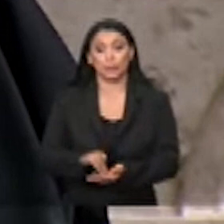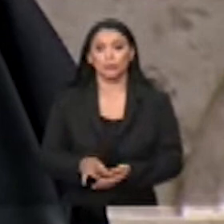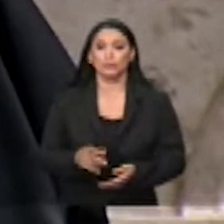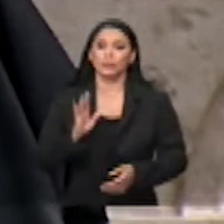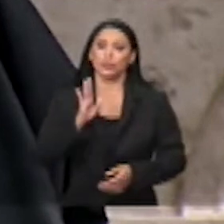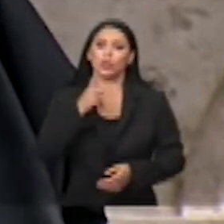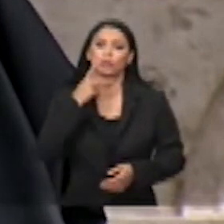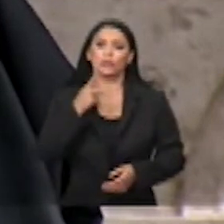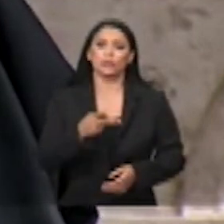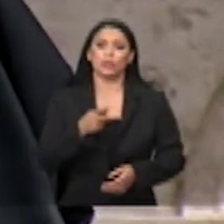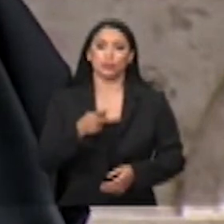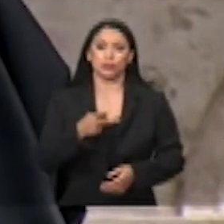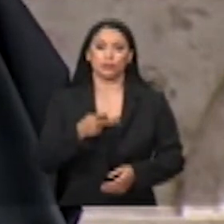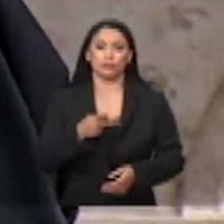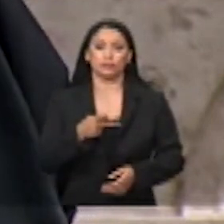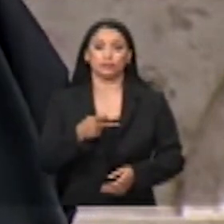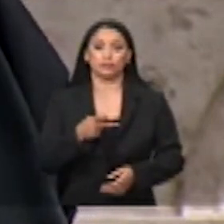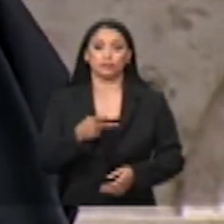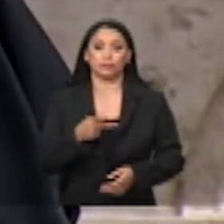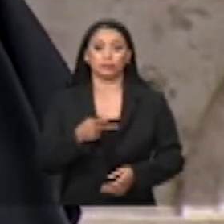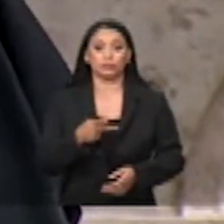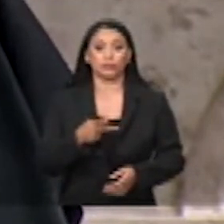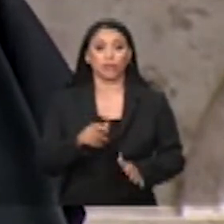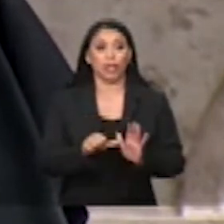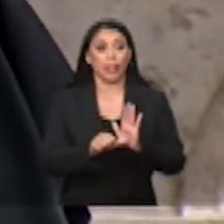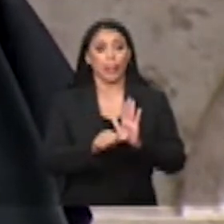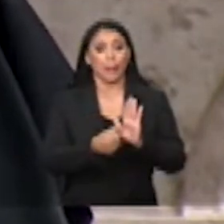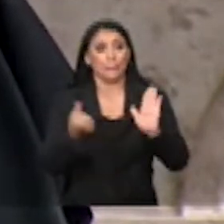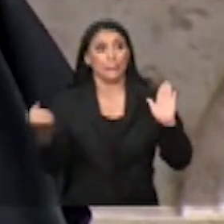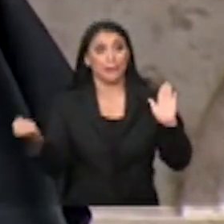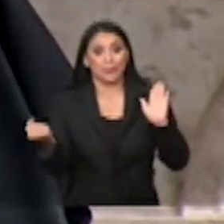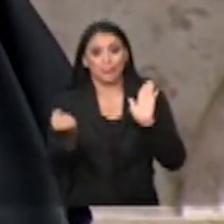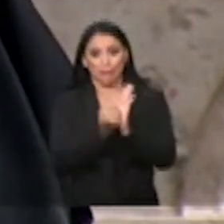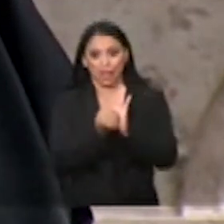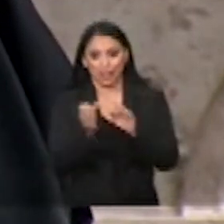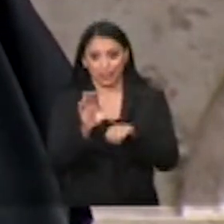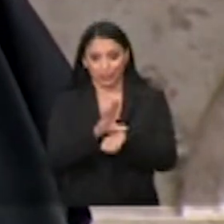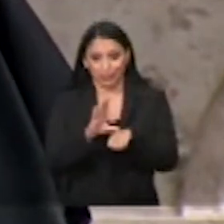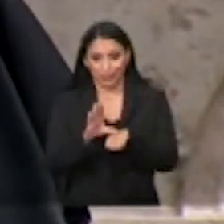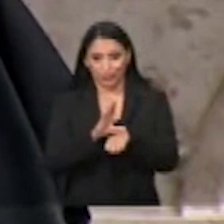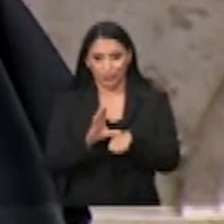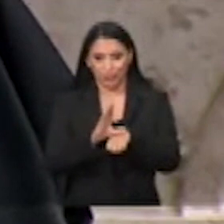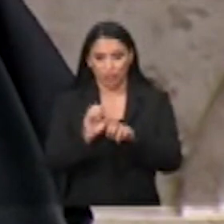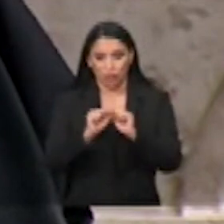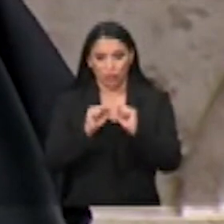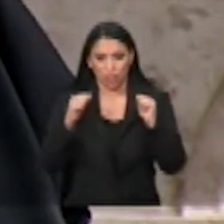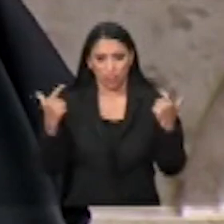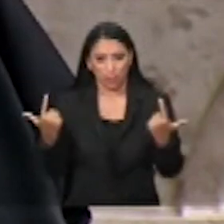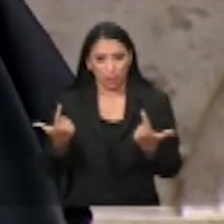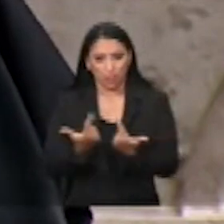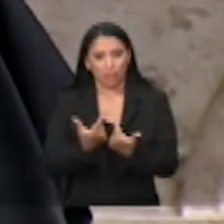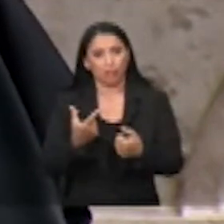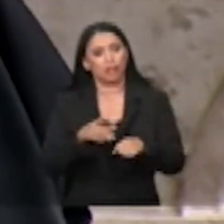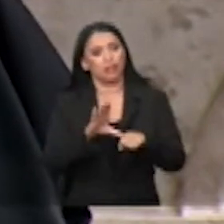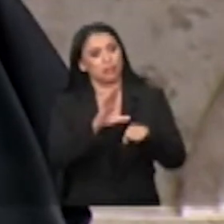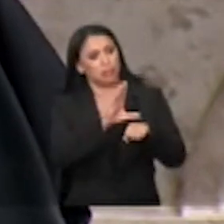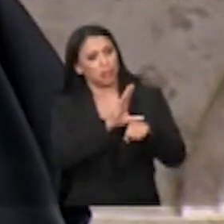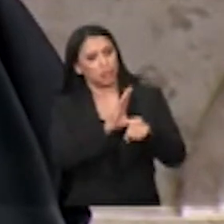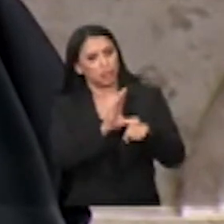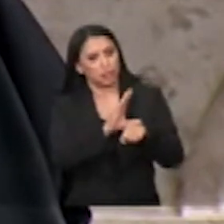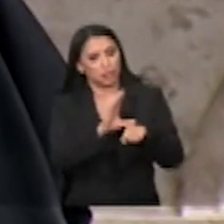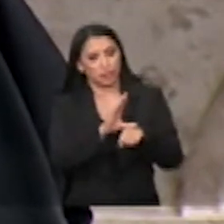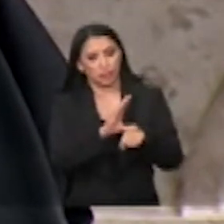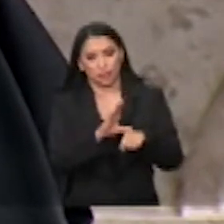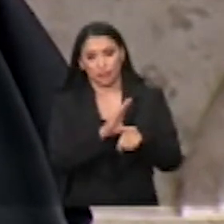o doutor Ulisses, a primeira marca da Constituição e da Assembleia Constituinte foi a